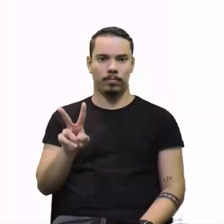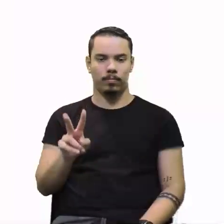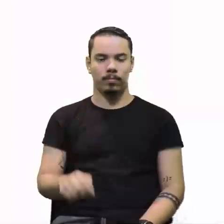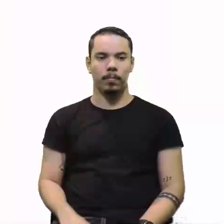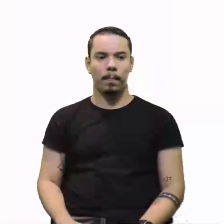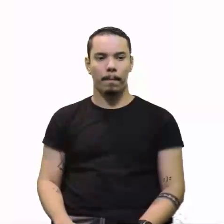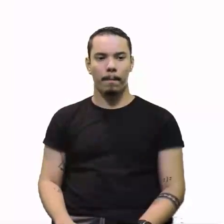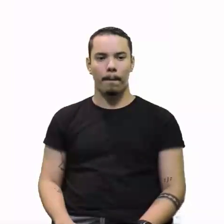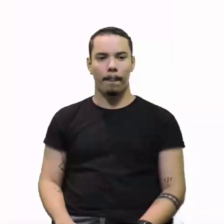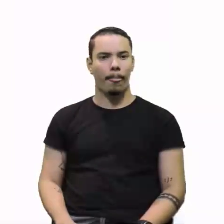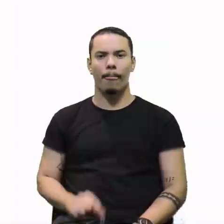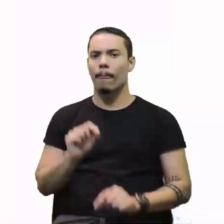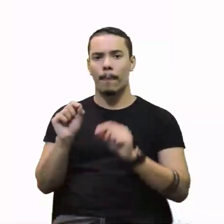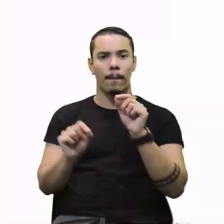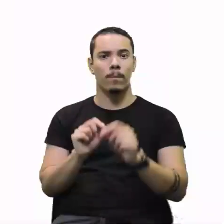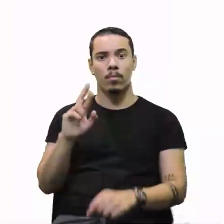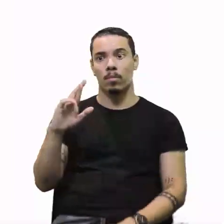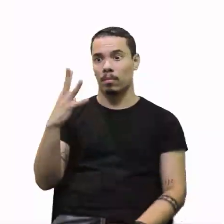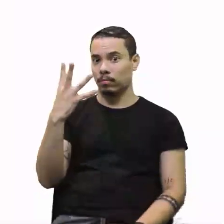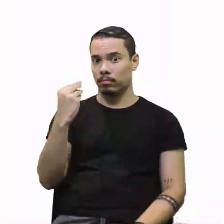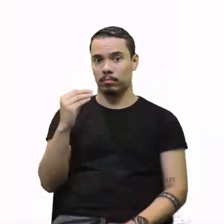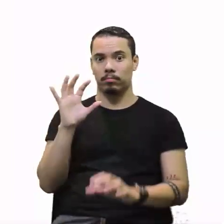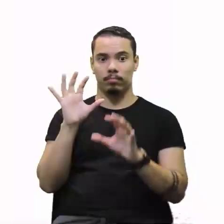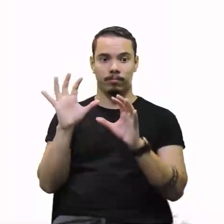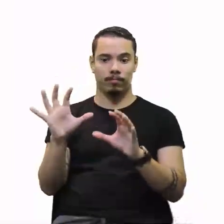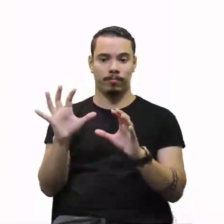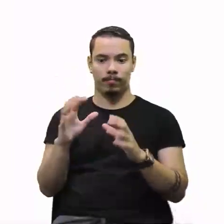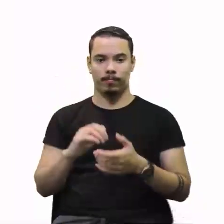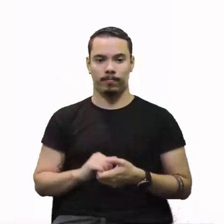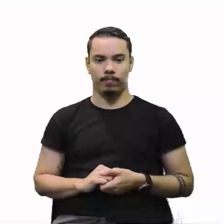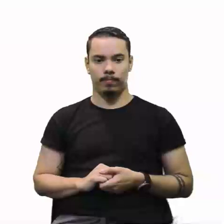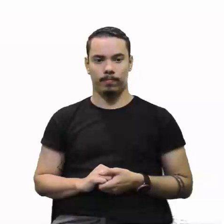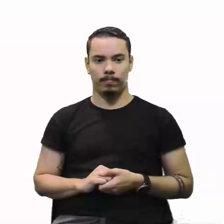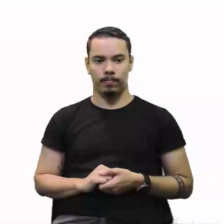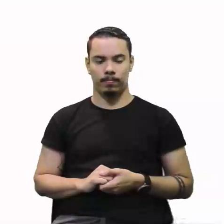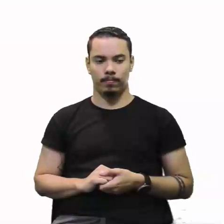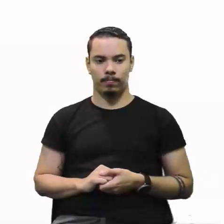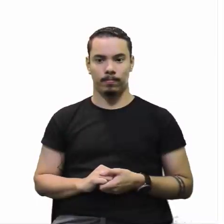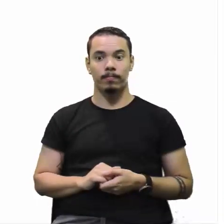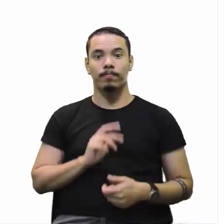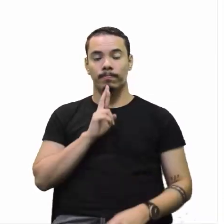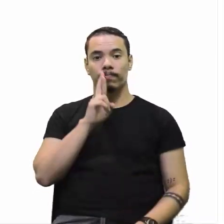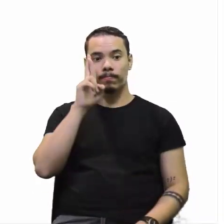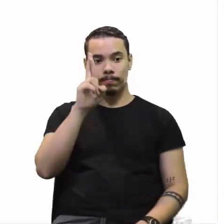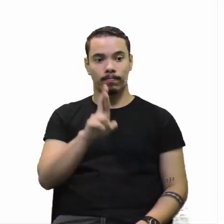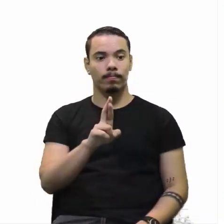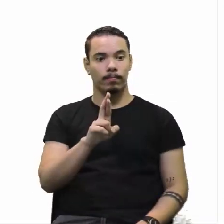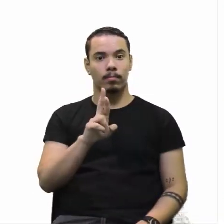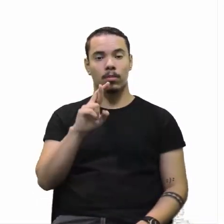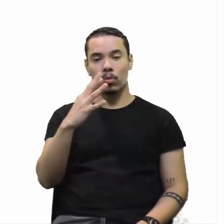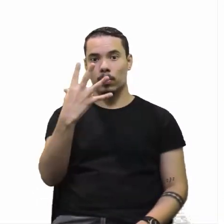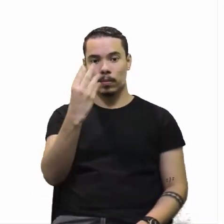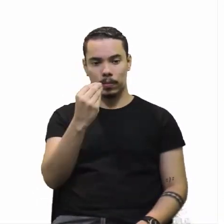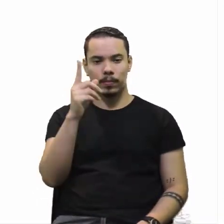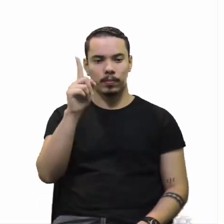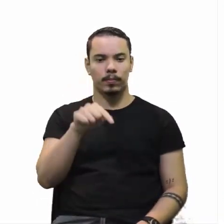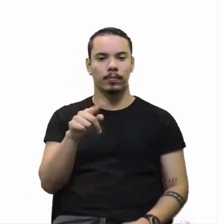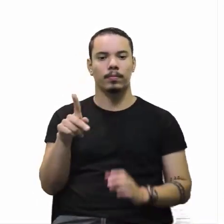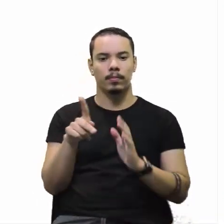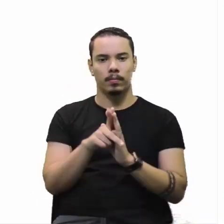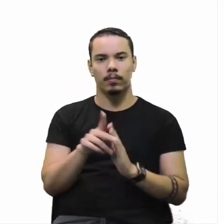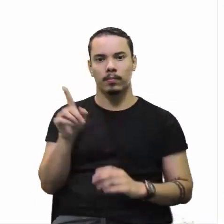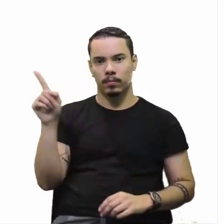infravermelhas. Então, vamos ver o que raio-x é aí, né? Bom, vamos ver aqui. Os raios-x são ondas eletromagnéticas